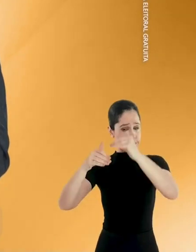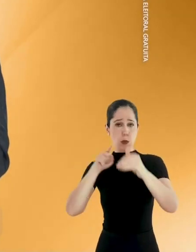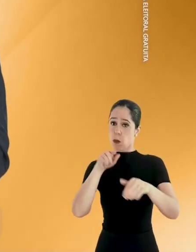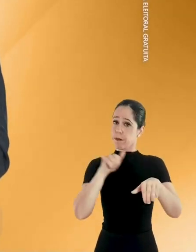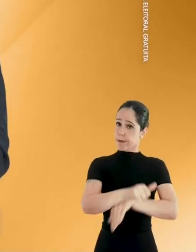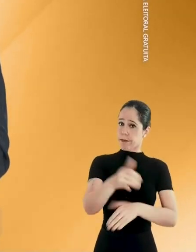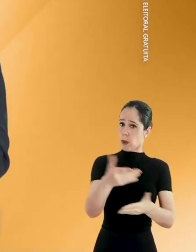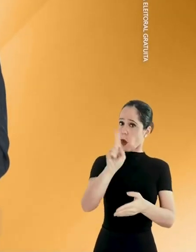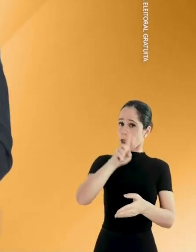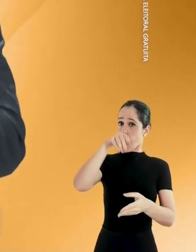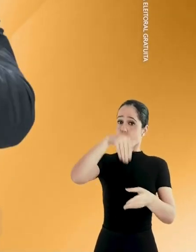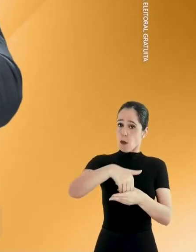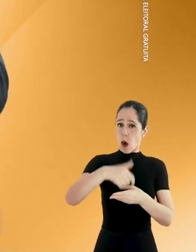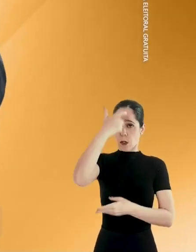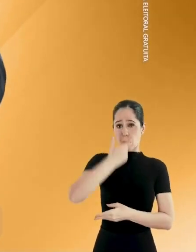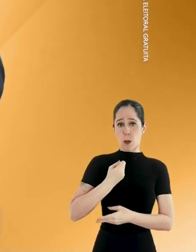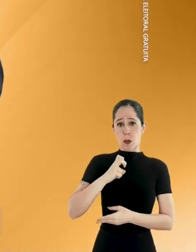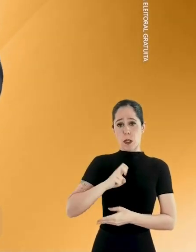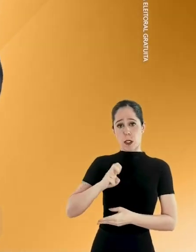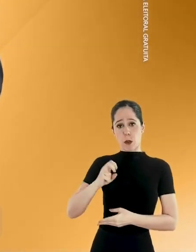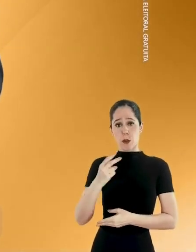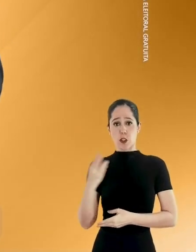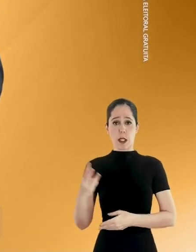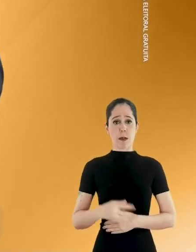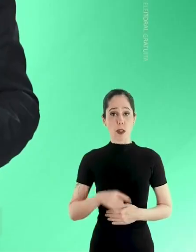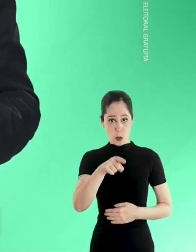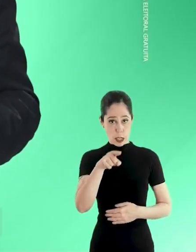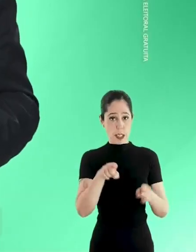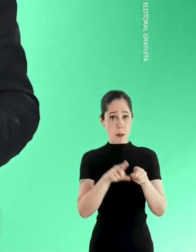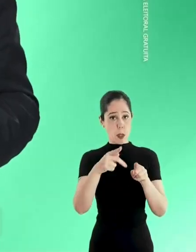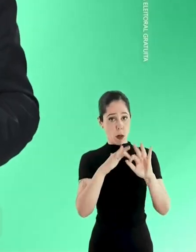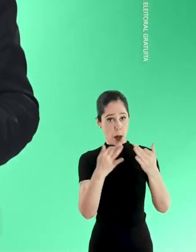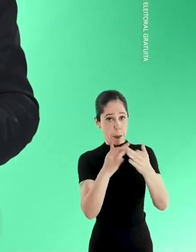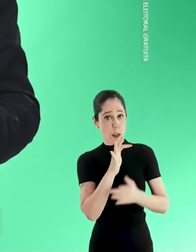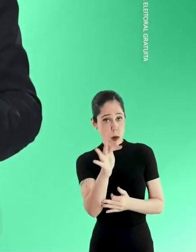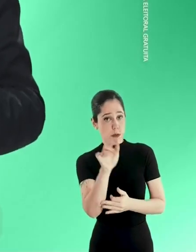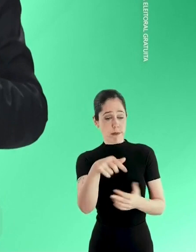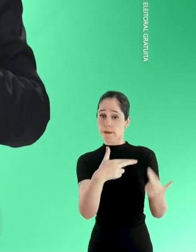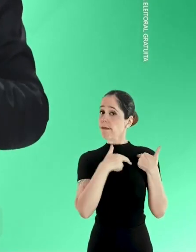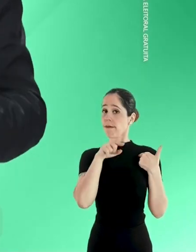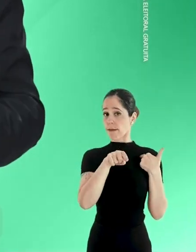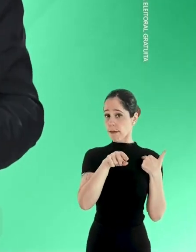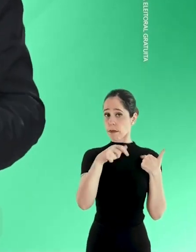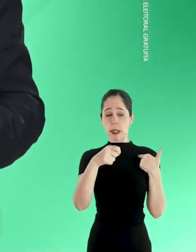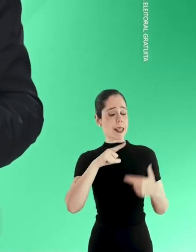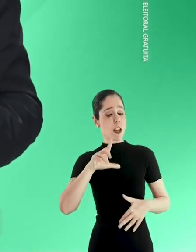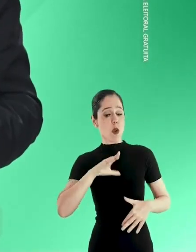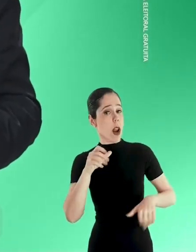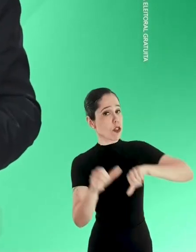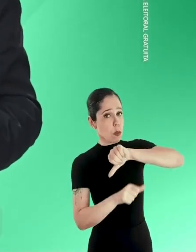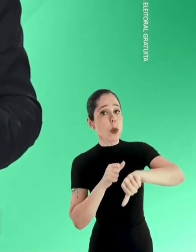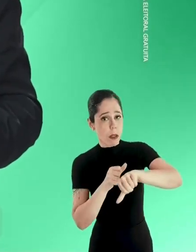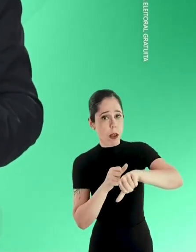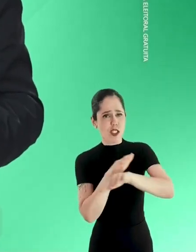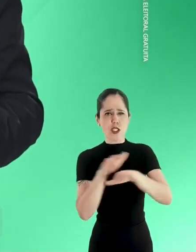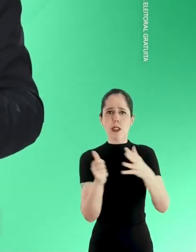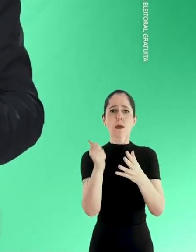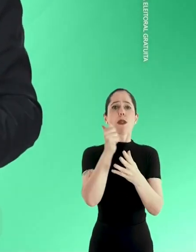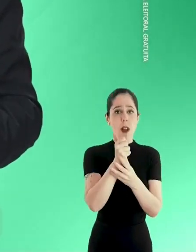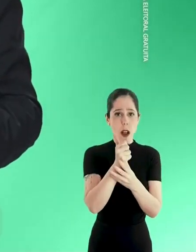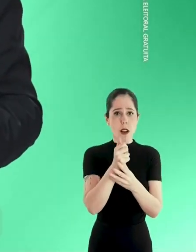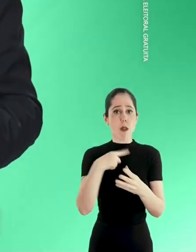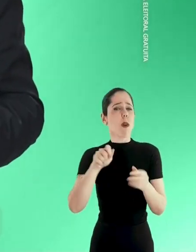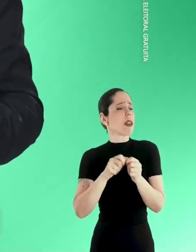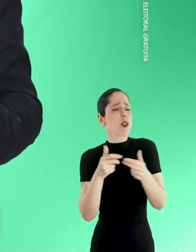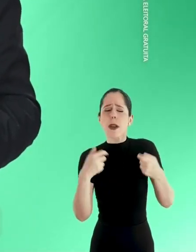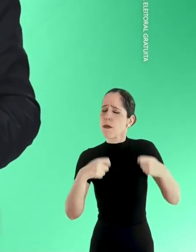país, não erre desta vez. Vote. Wellington Garcia, 5523. O teu futuro e da tua família está nas tuas mãos. Tenha coragem de mudar. Chega